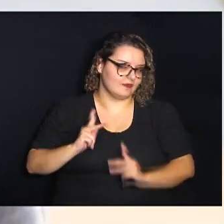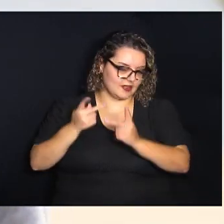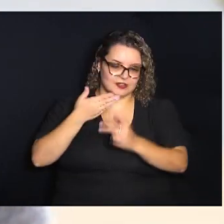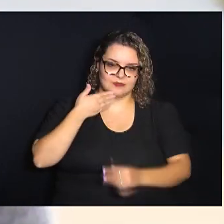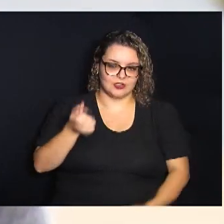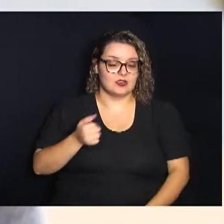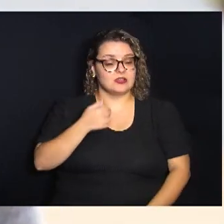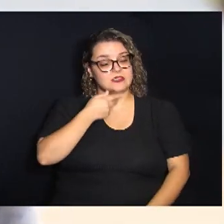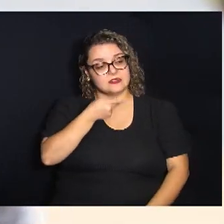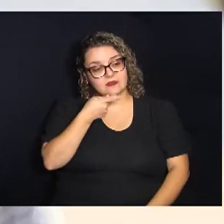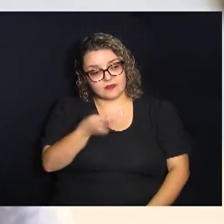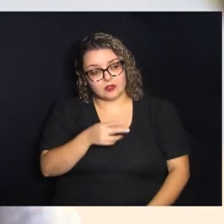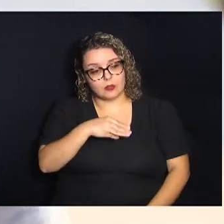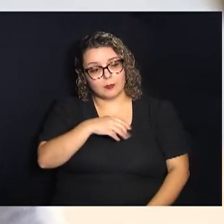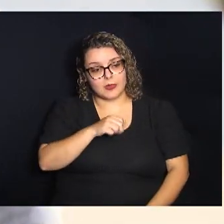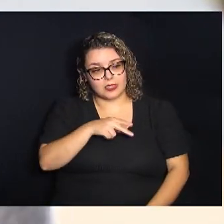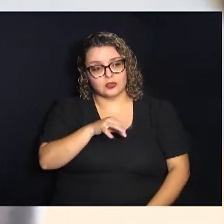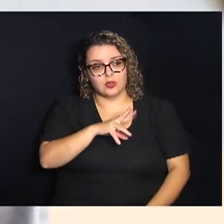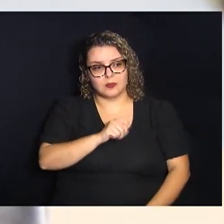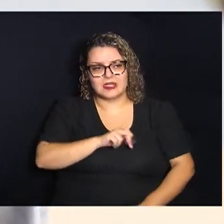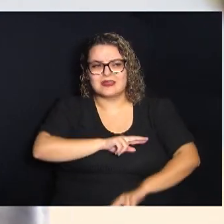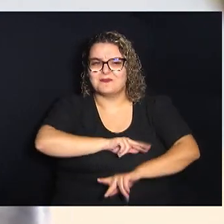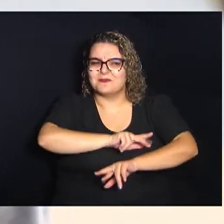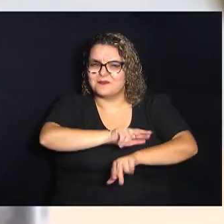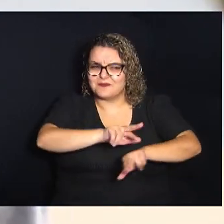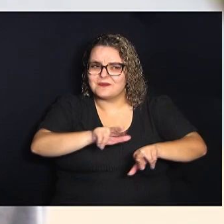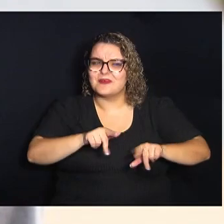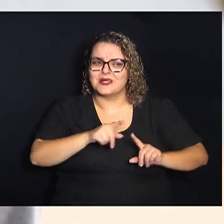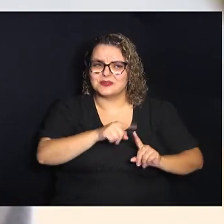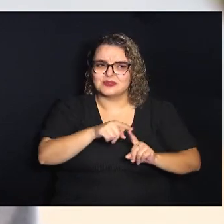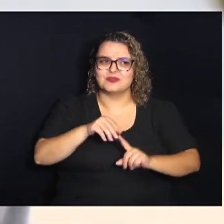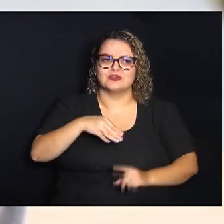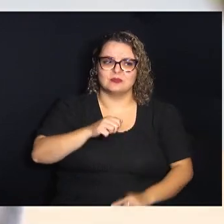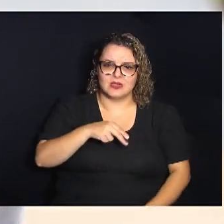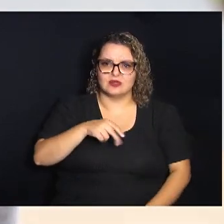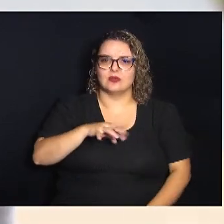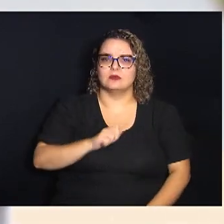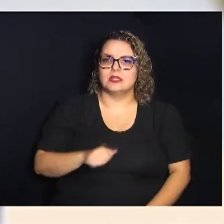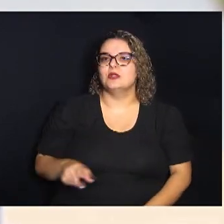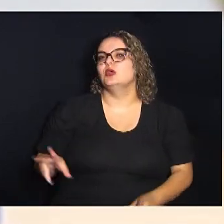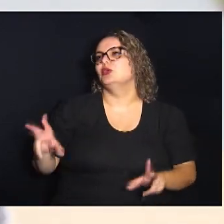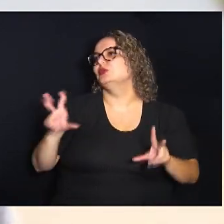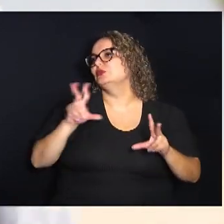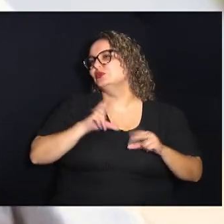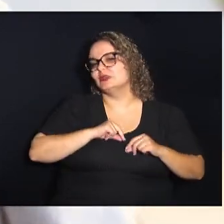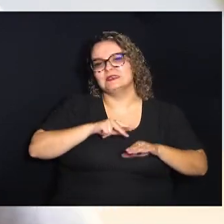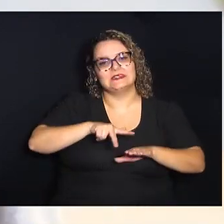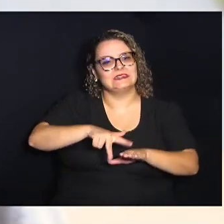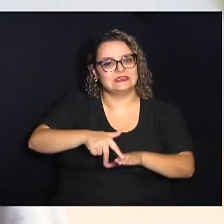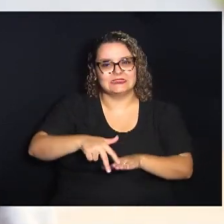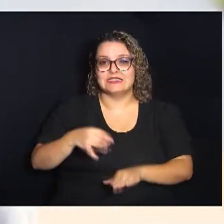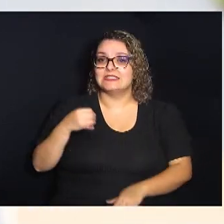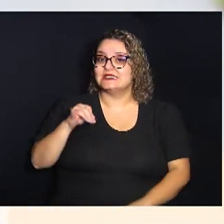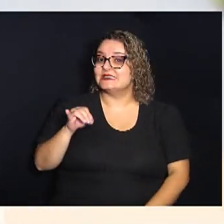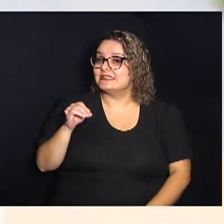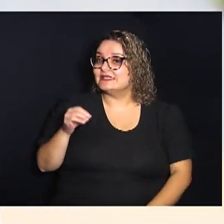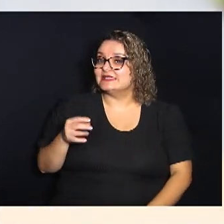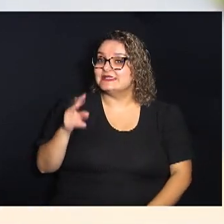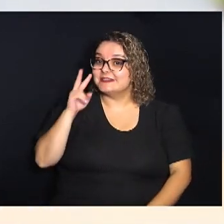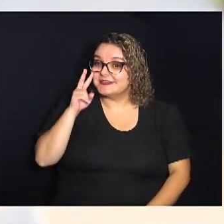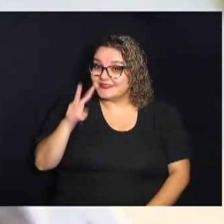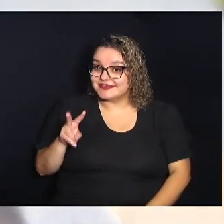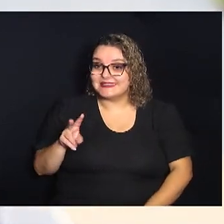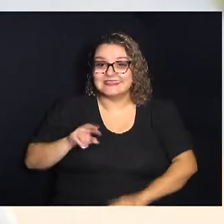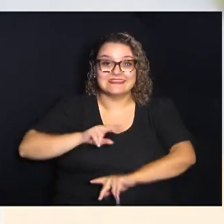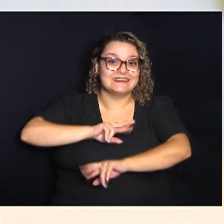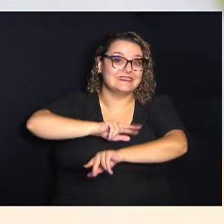manobra. Existe uma variedade de manobra, né, André? Manobra de skate. Se a gente for ficar olhando,